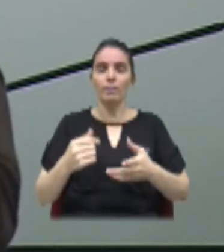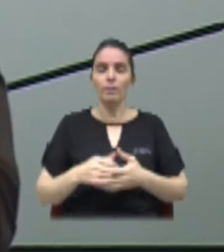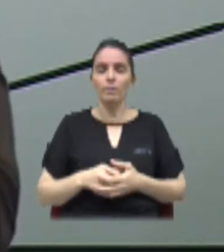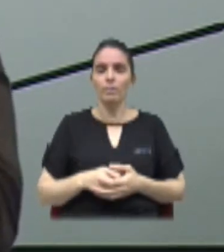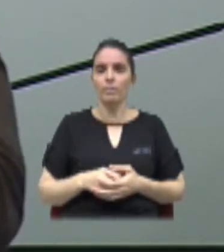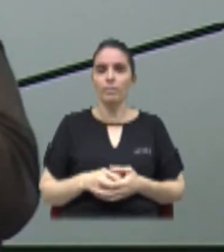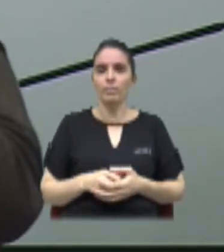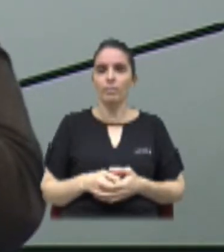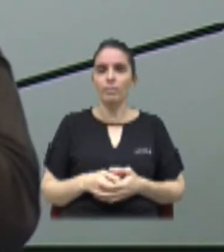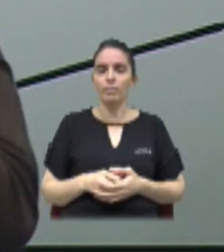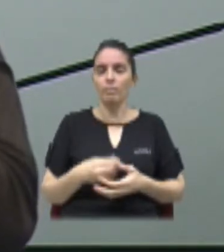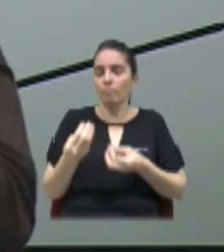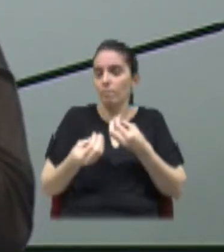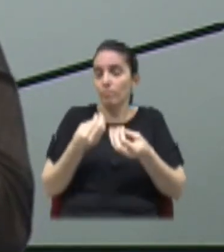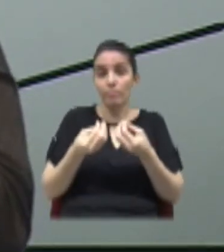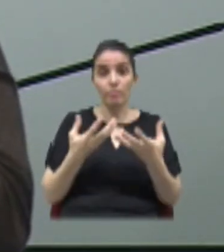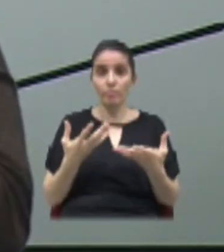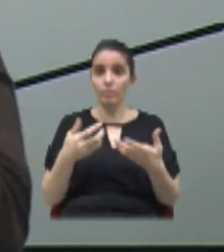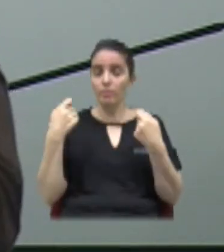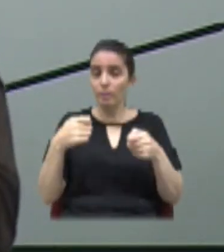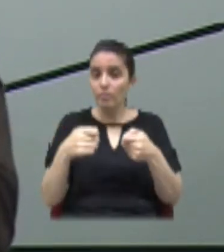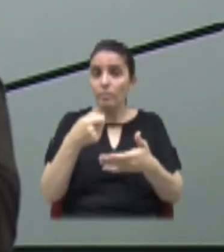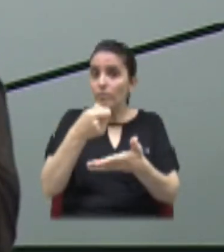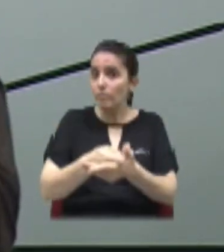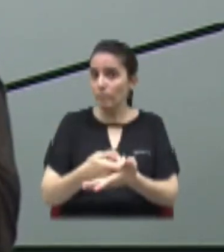E falar que